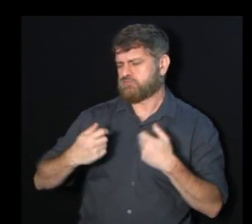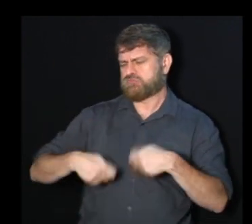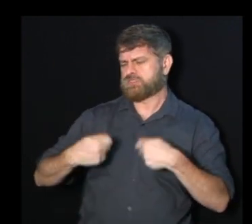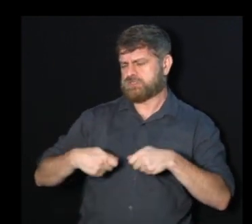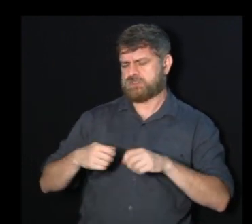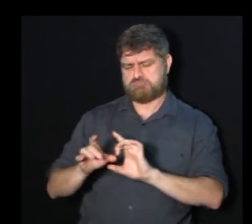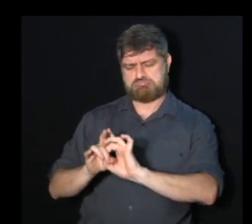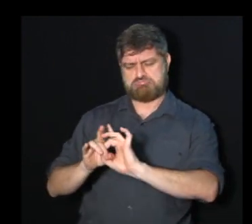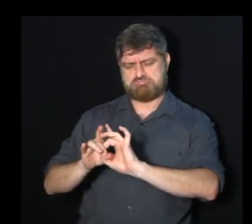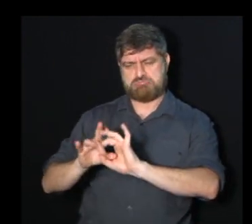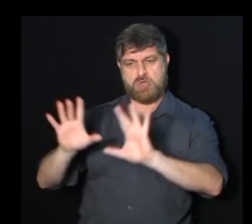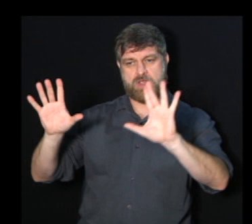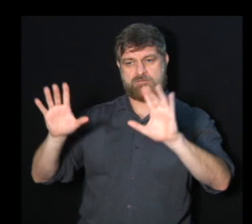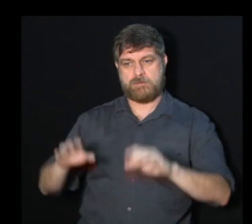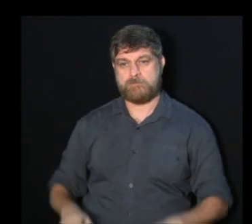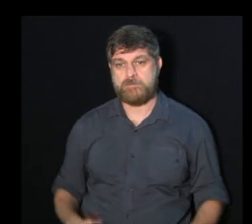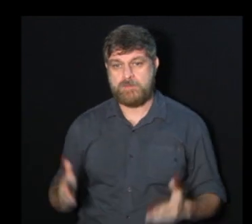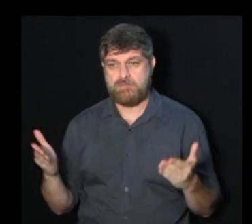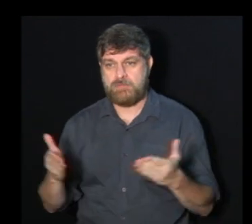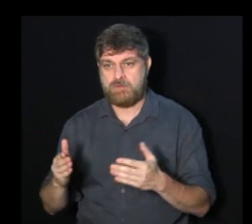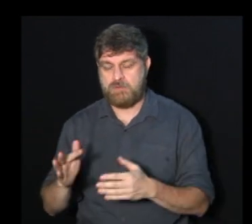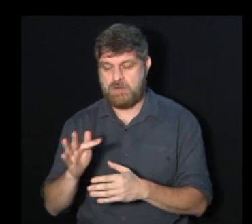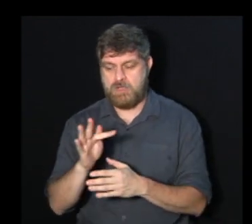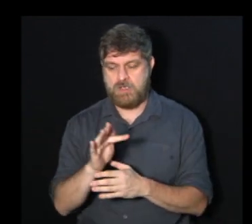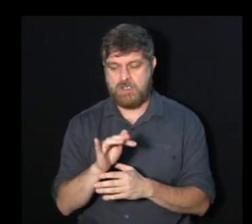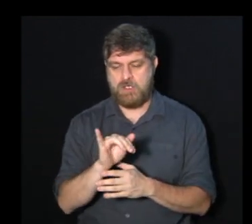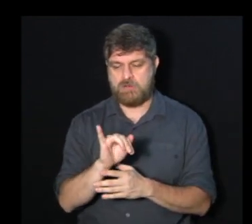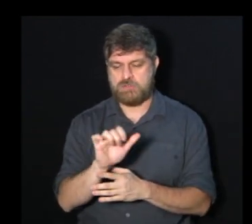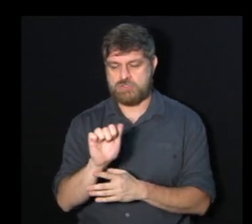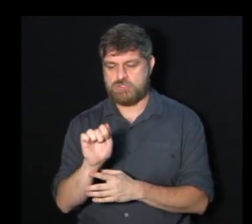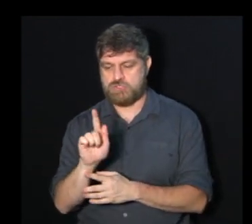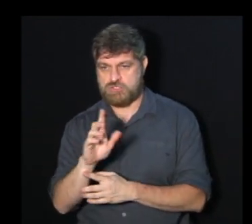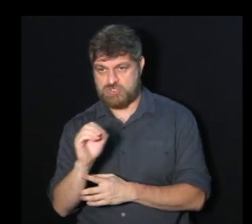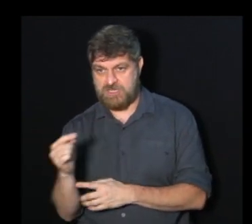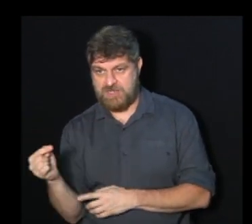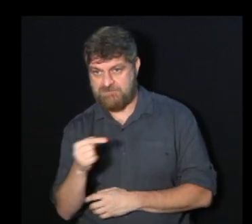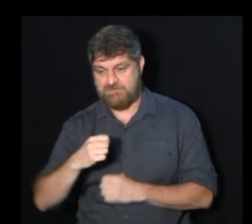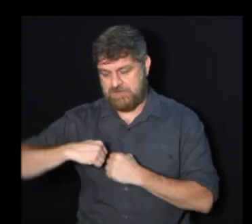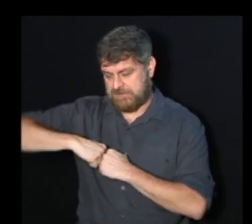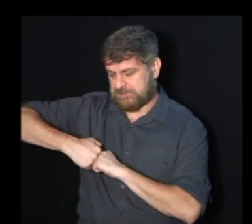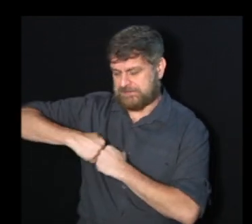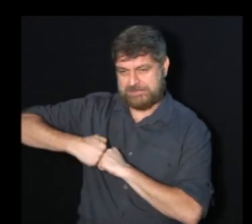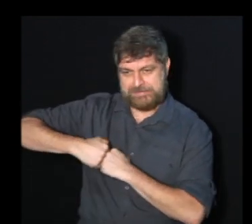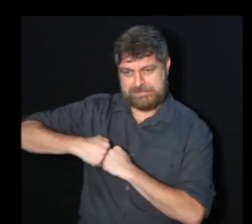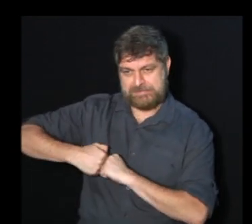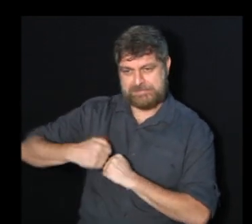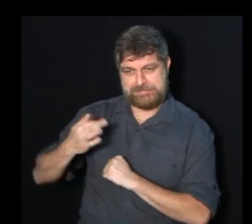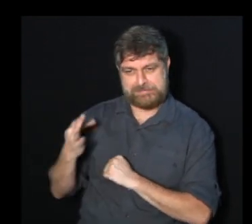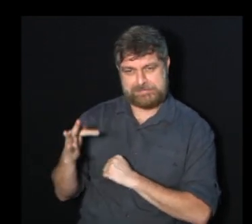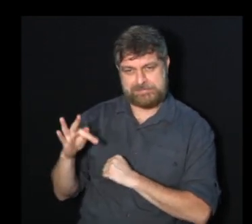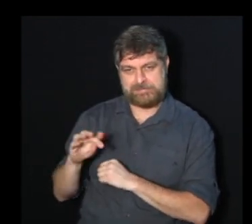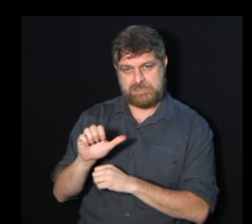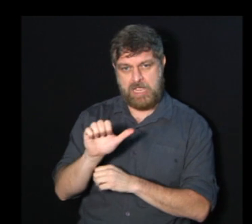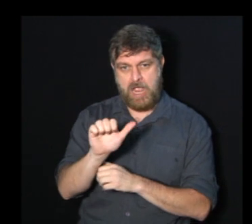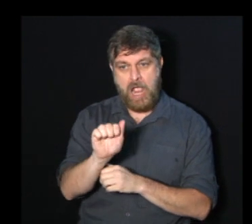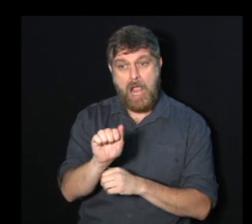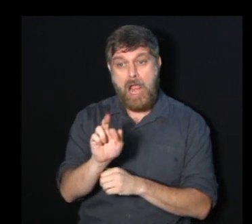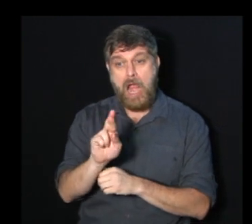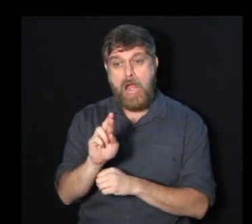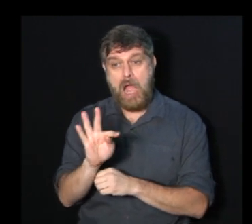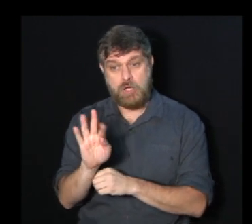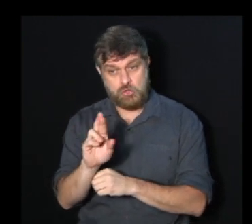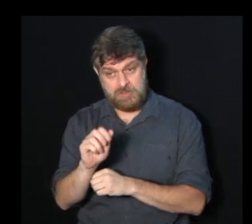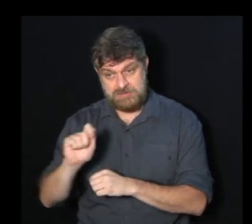Bom, agora eu vou passar aqui para o Tiago, ele vai falar sobre a tão esperada artrose, né? A gente escolheu esse tema